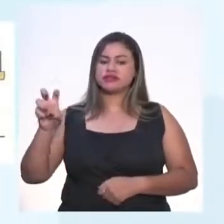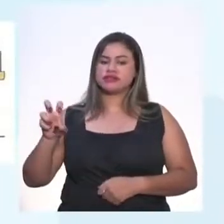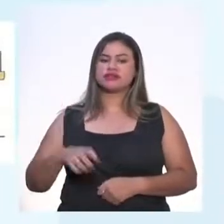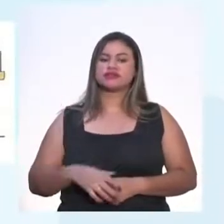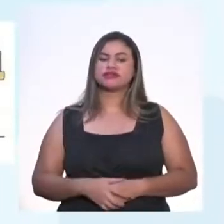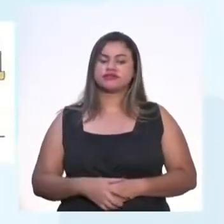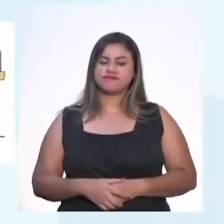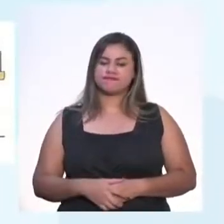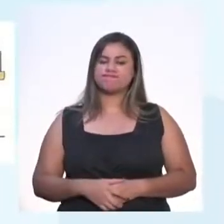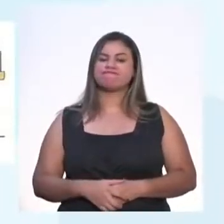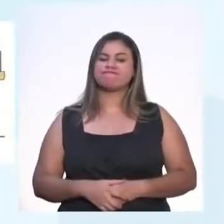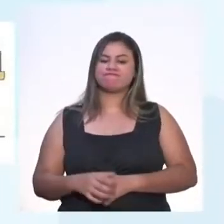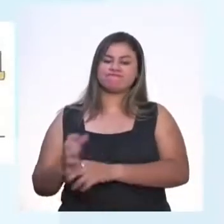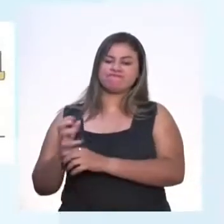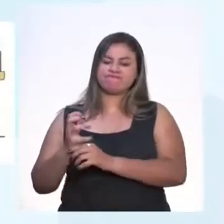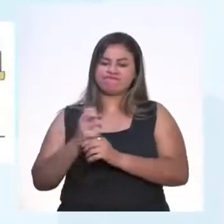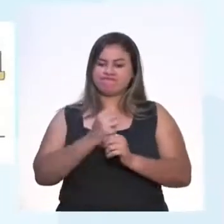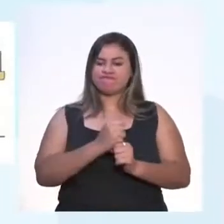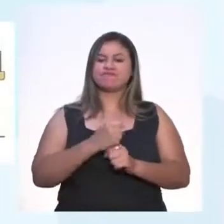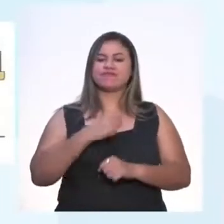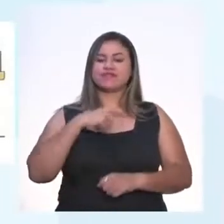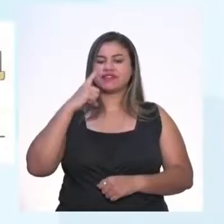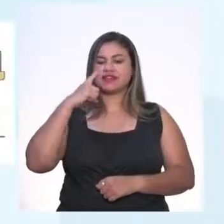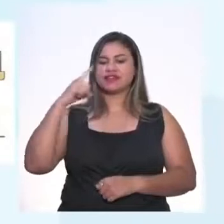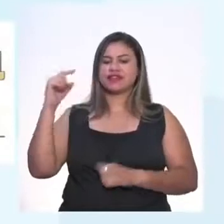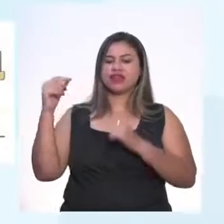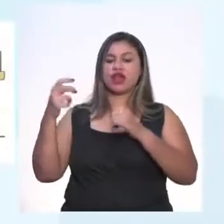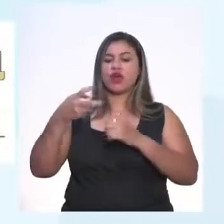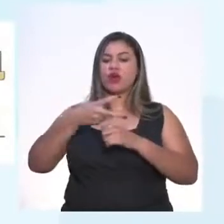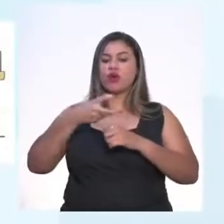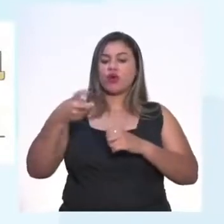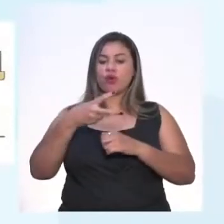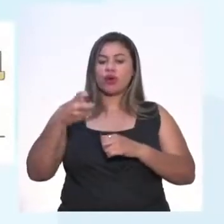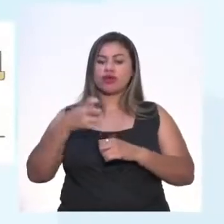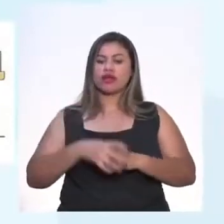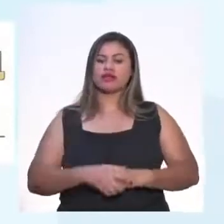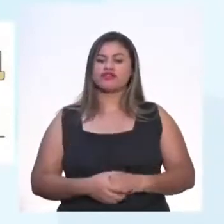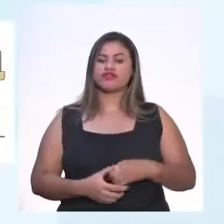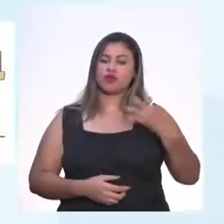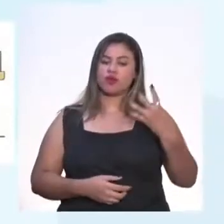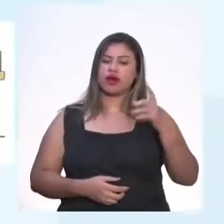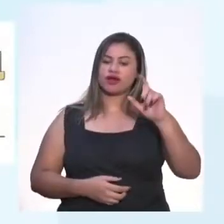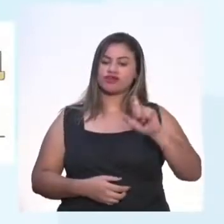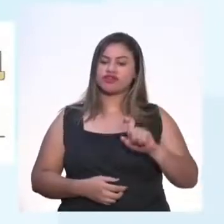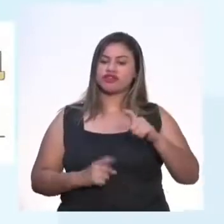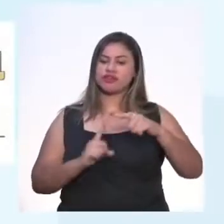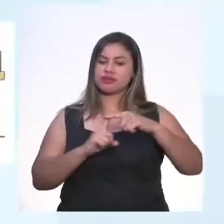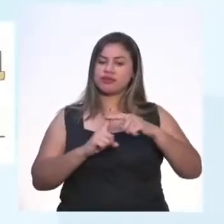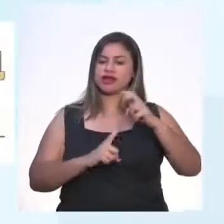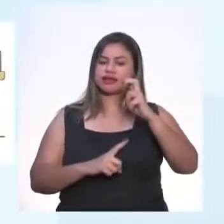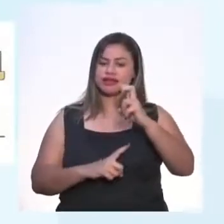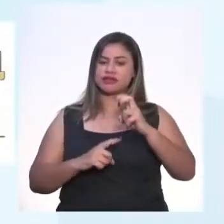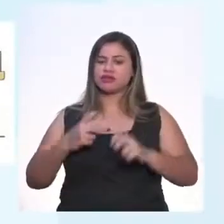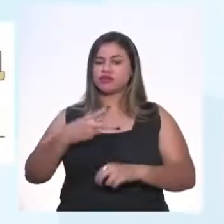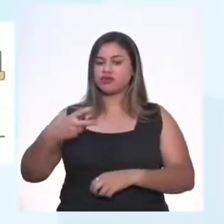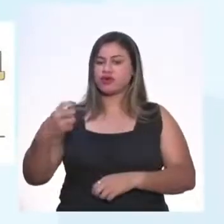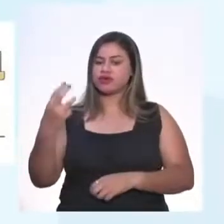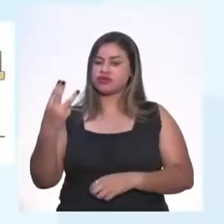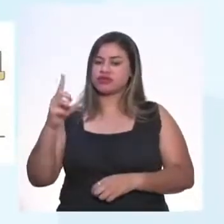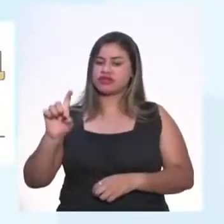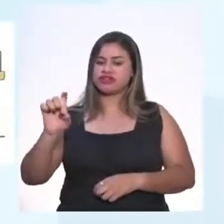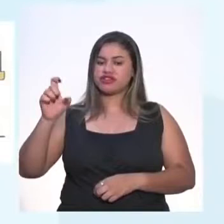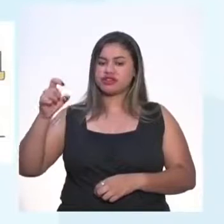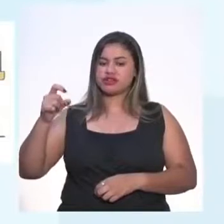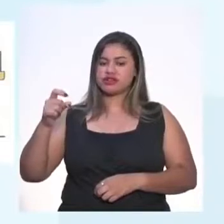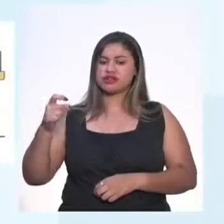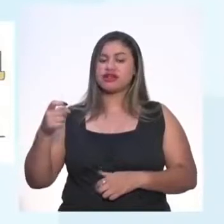15. Então, cheguei na igualdade aí do quê? 4x mais 5 é igual a 3x. Aí o